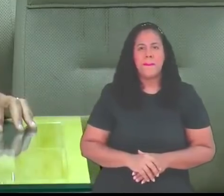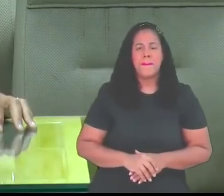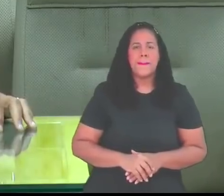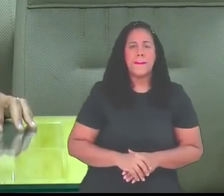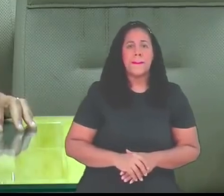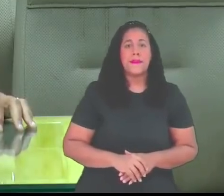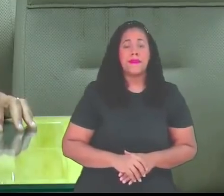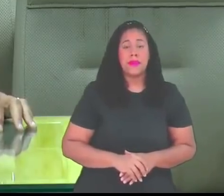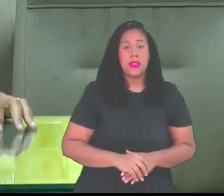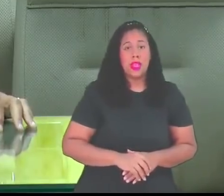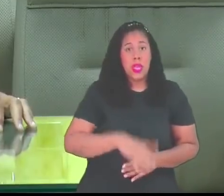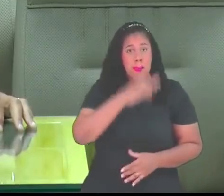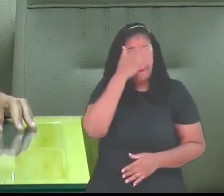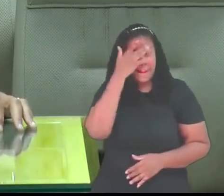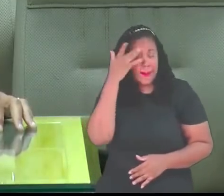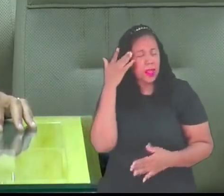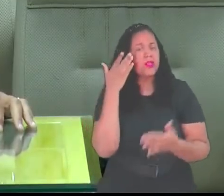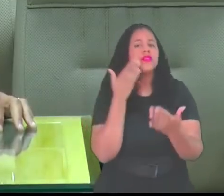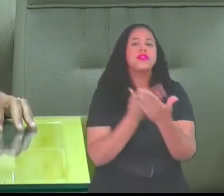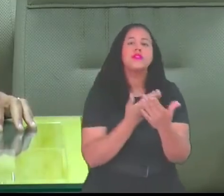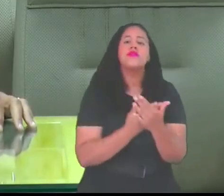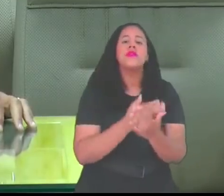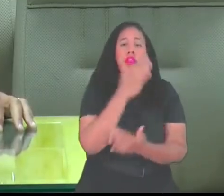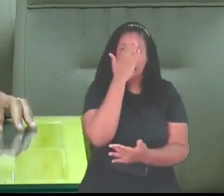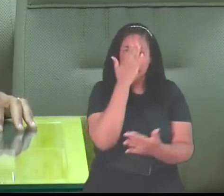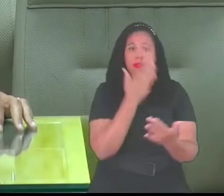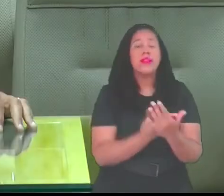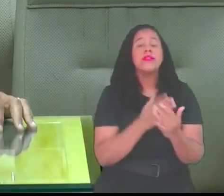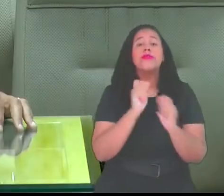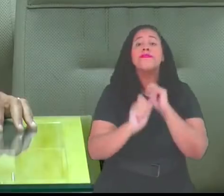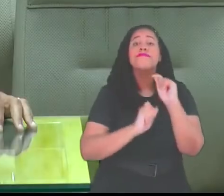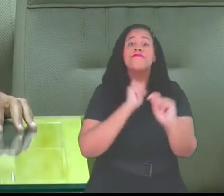Os estudiosos acreditam